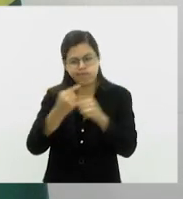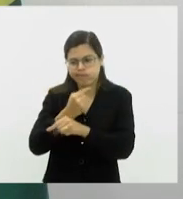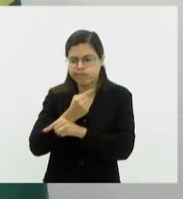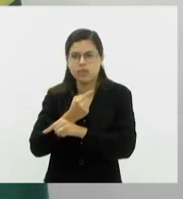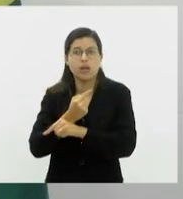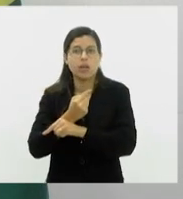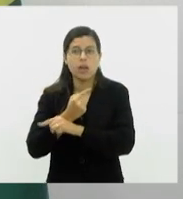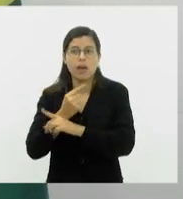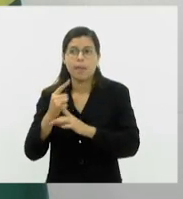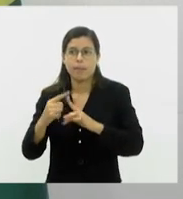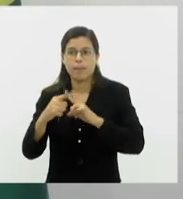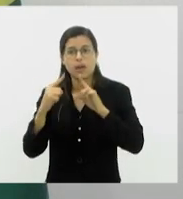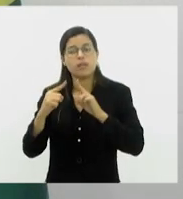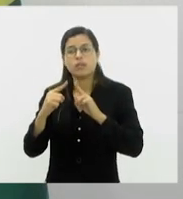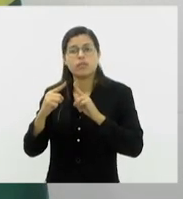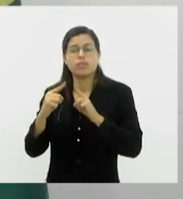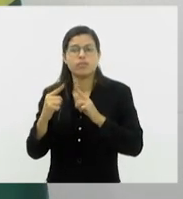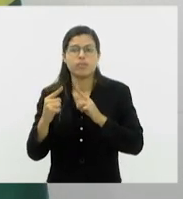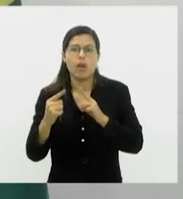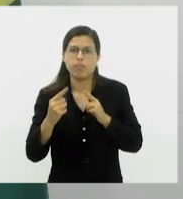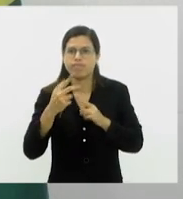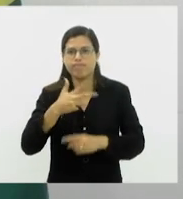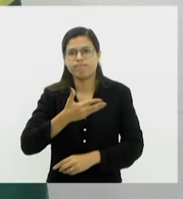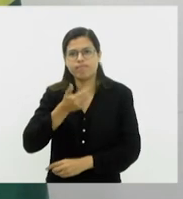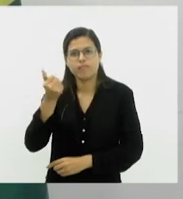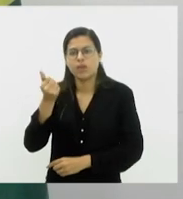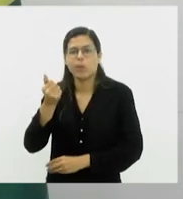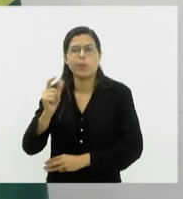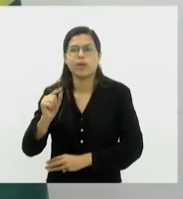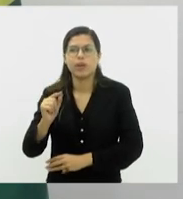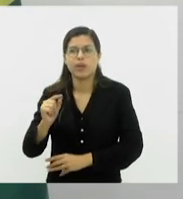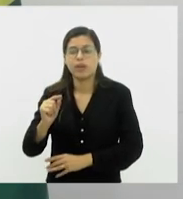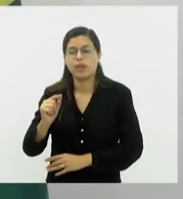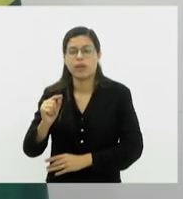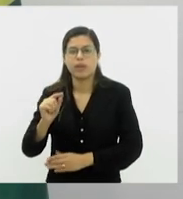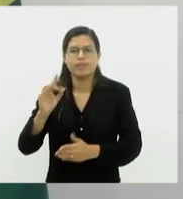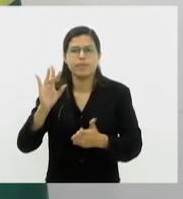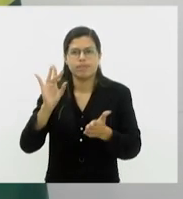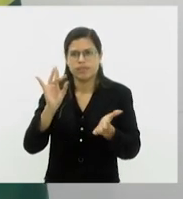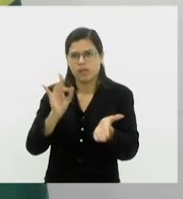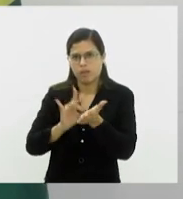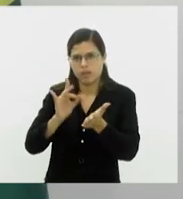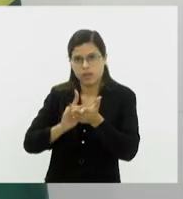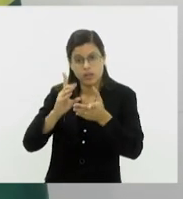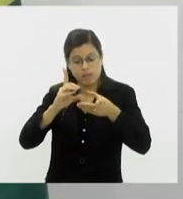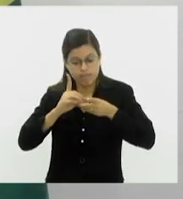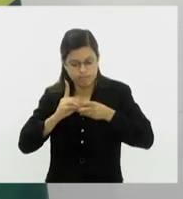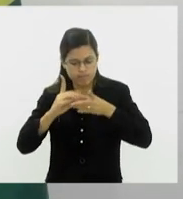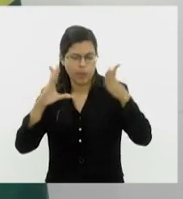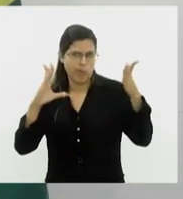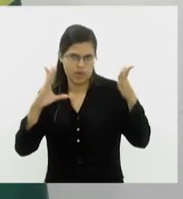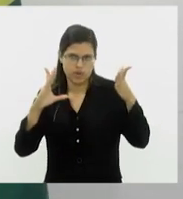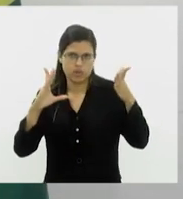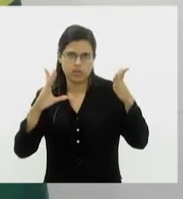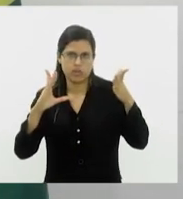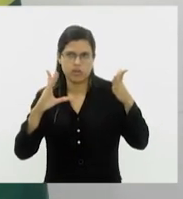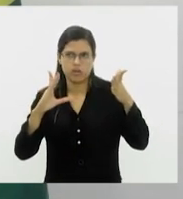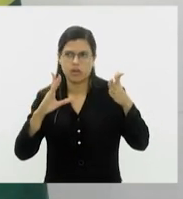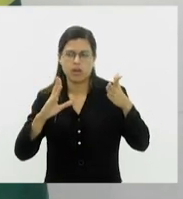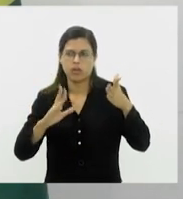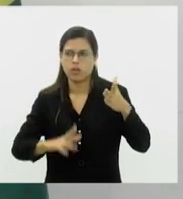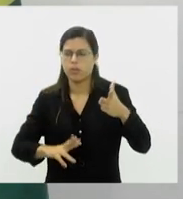quem sai ganhando com tudo isso sem dúvida alguma é a verdadeira democracia e não